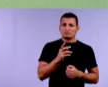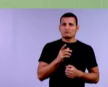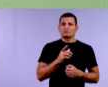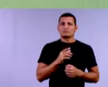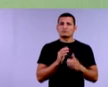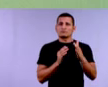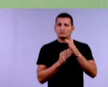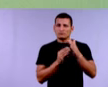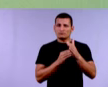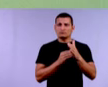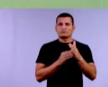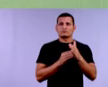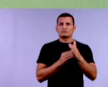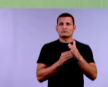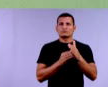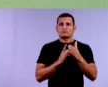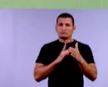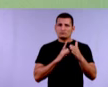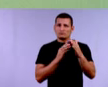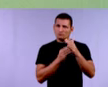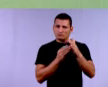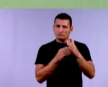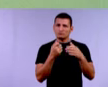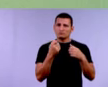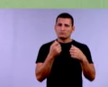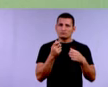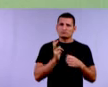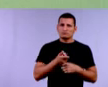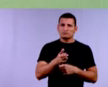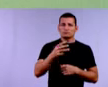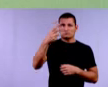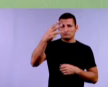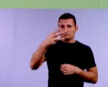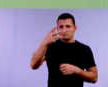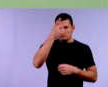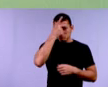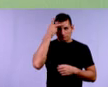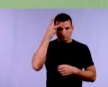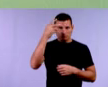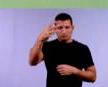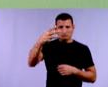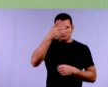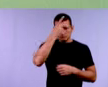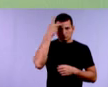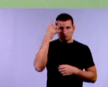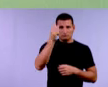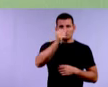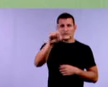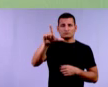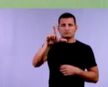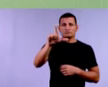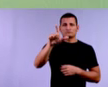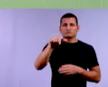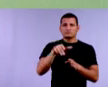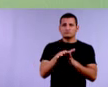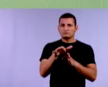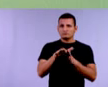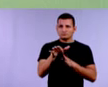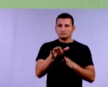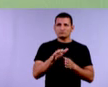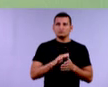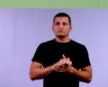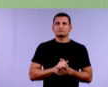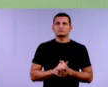transcorrido, tempo decorrido, sempre eles devem ficar na terceira pessoa do singular. Essa é a dica. Isso. Inclusive que brasileiro,